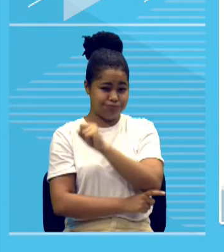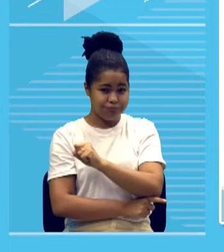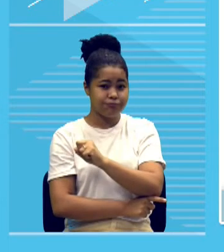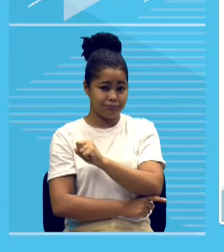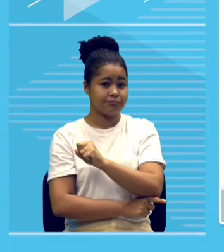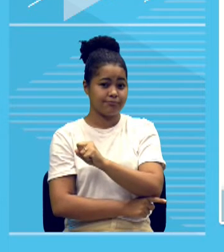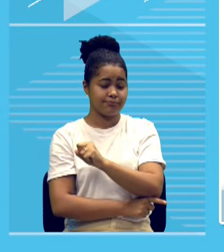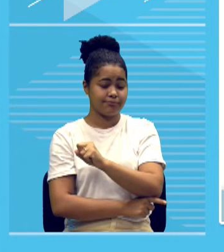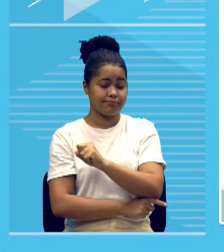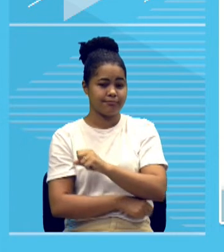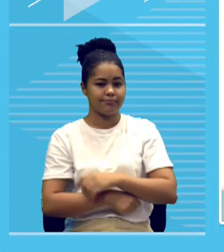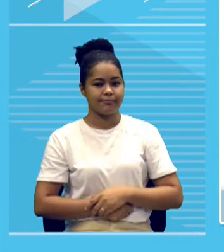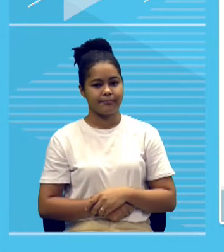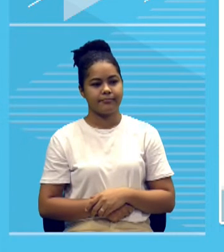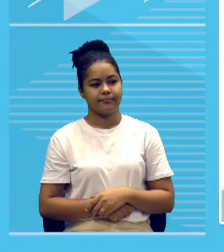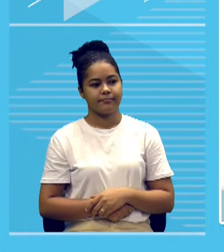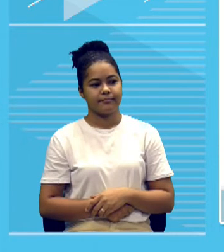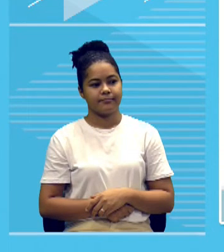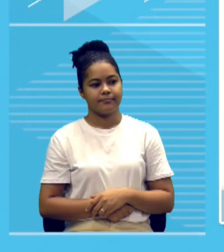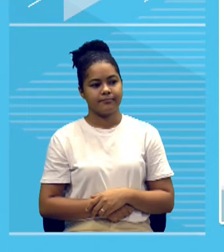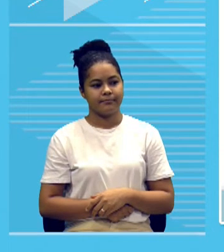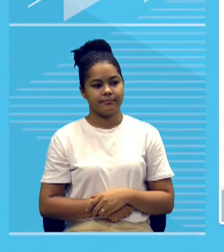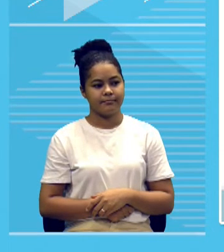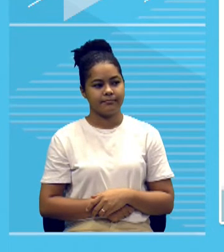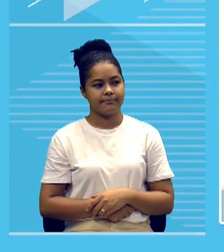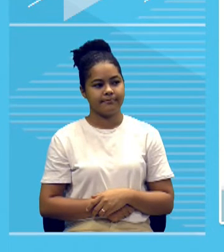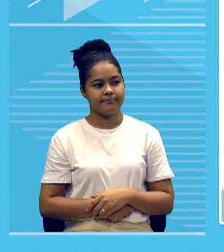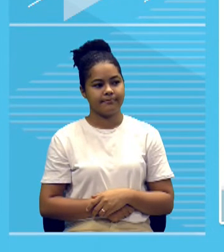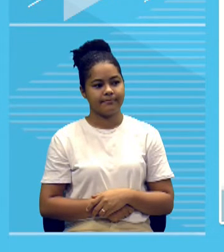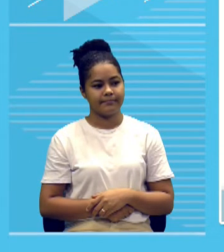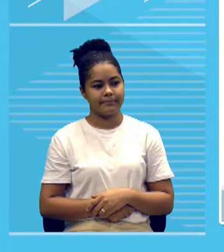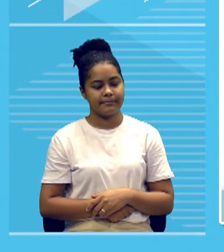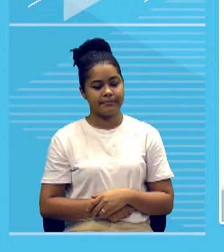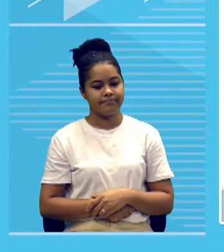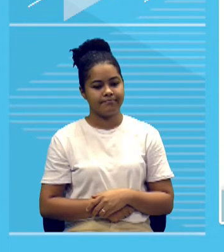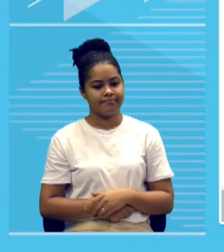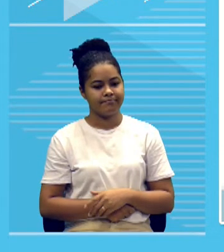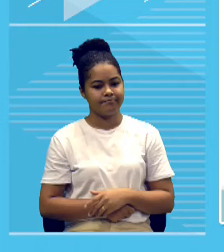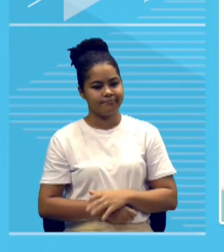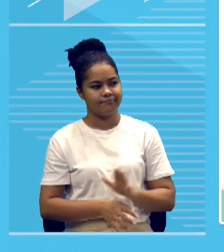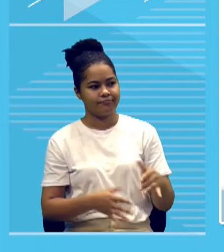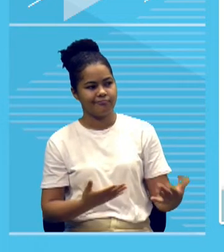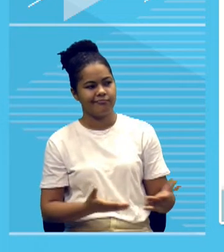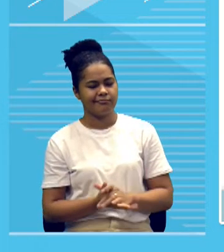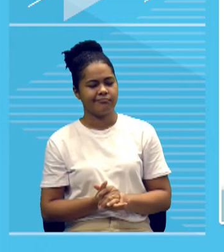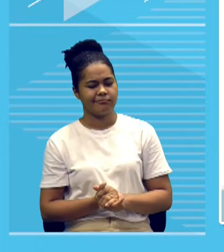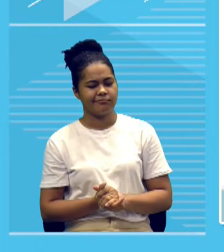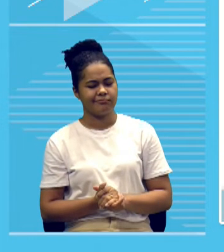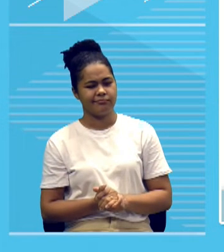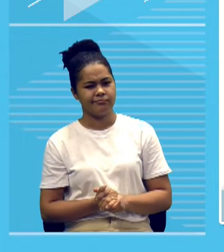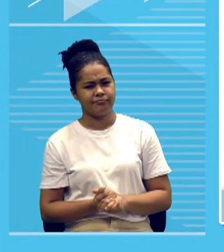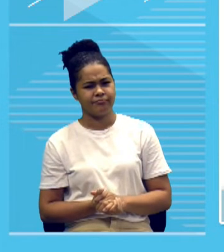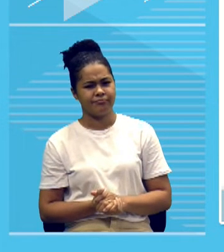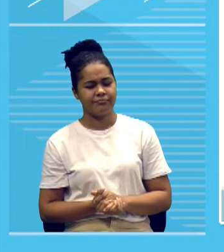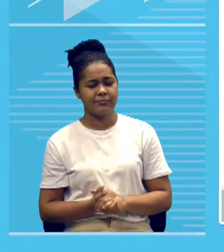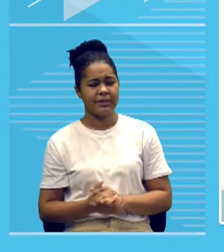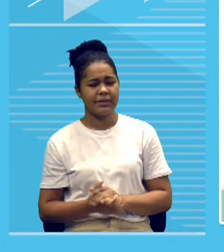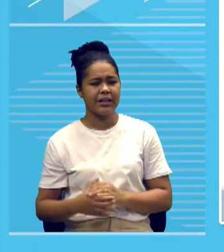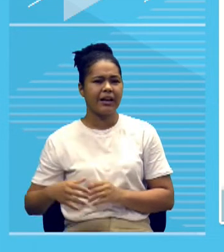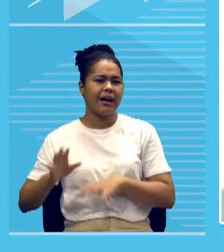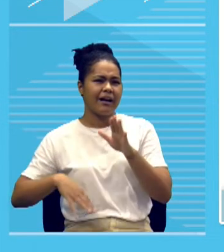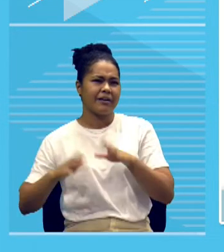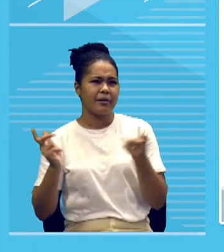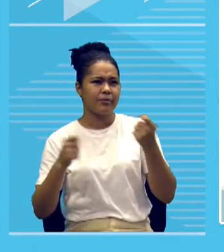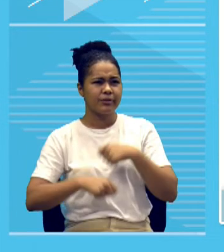Organização Mundial da Saúde OMS o professor Eu já vi aquele bicho lá lá na cidade que eu passei